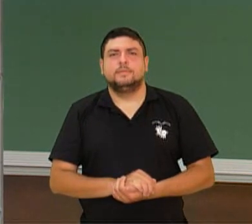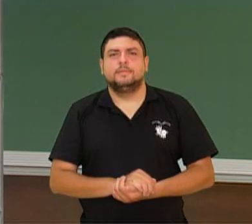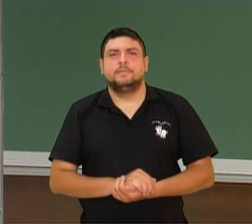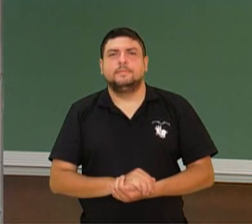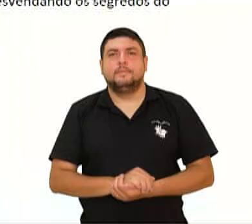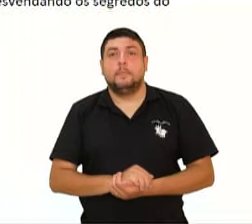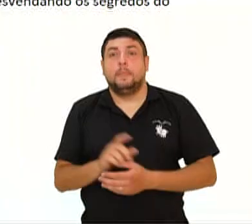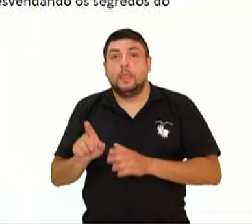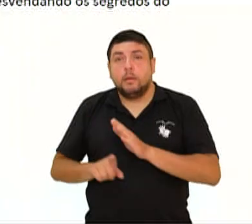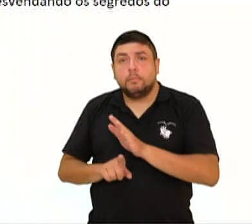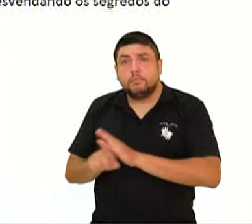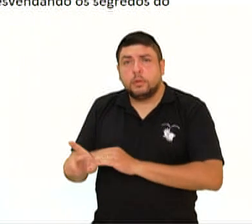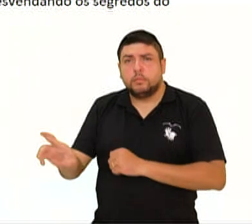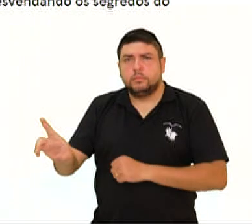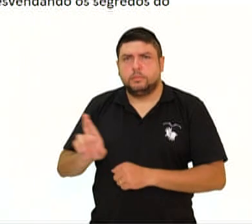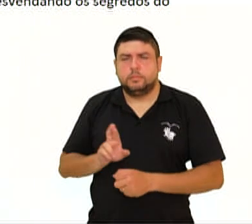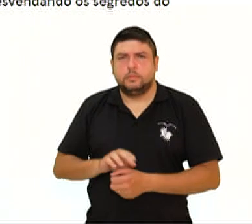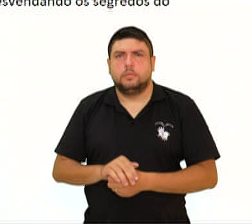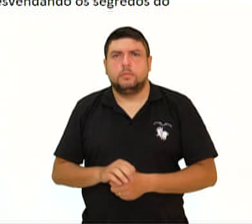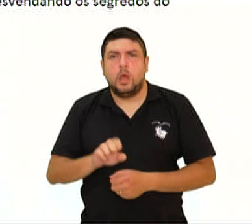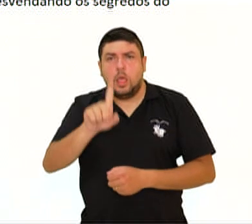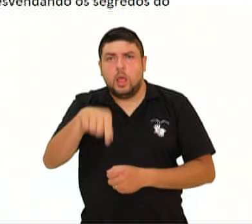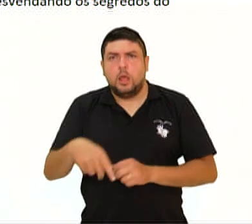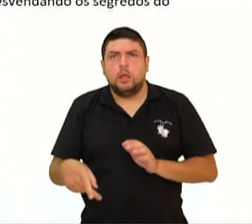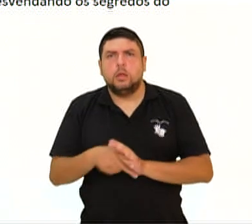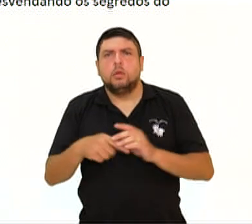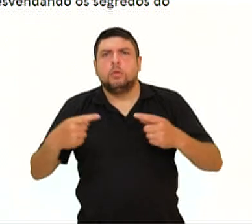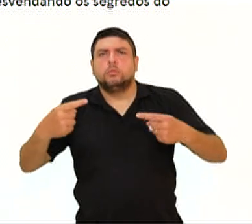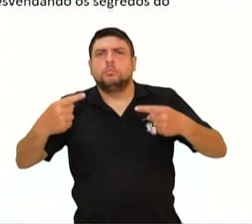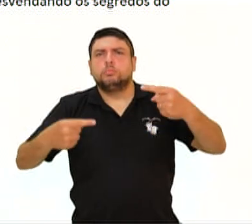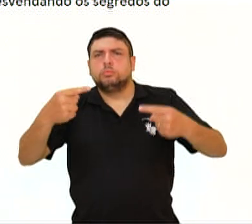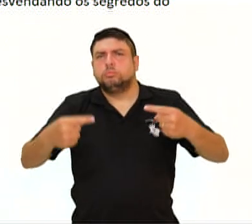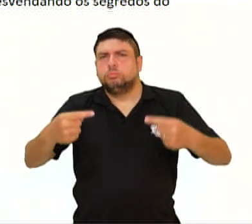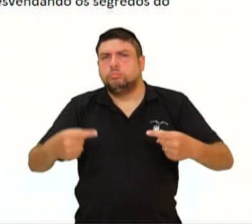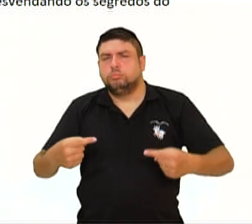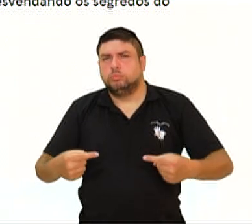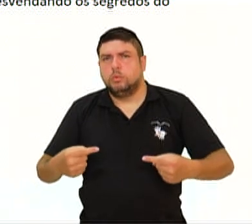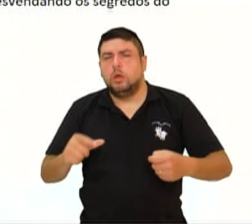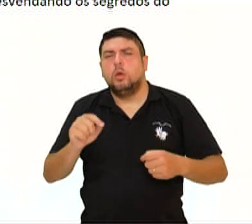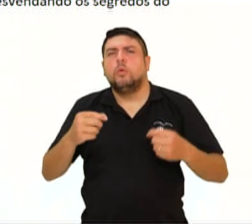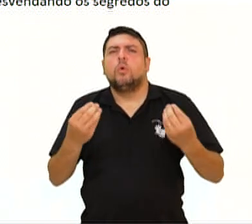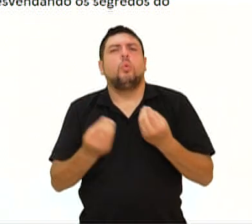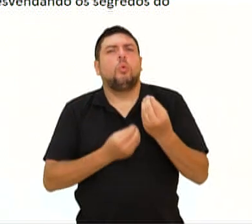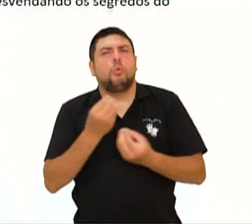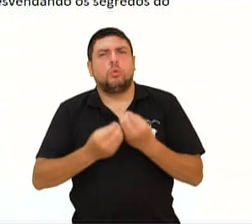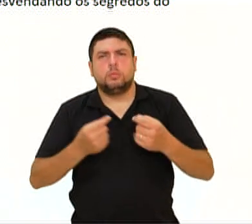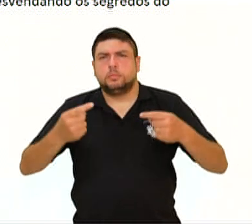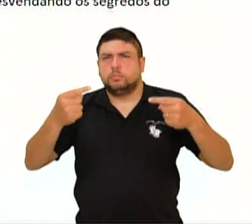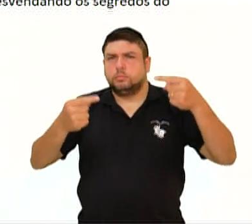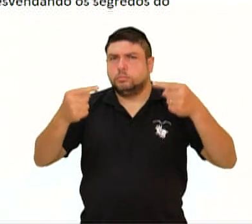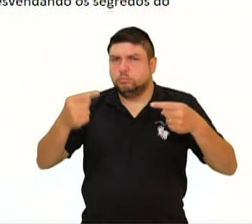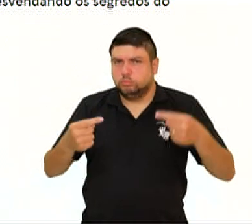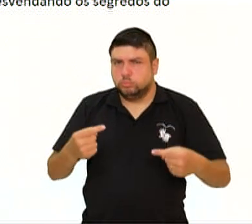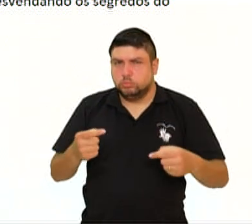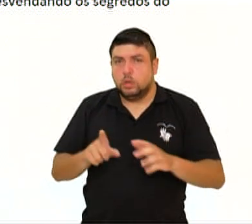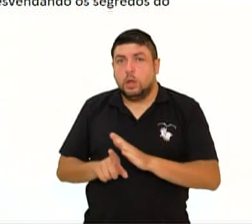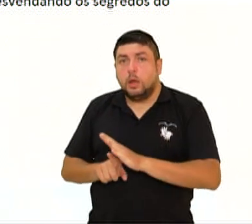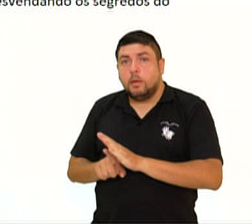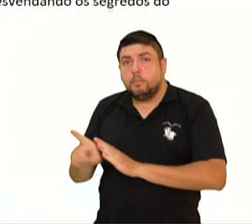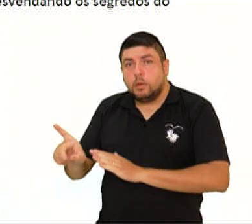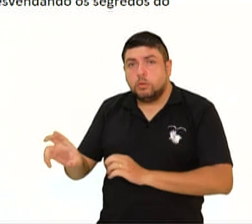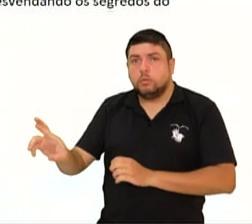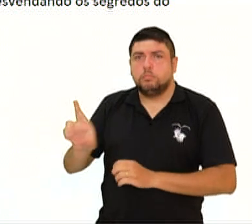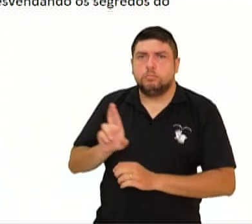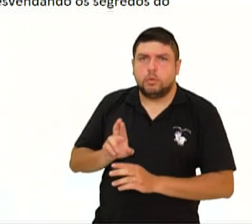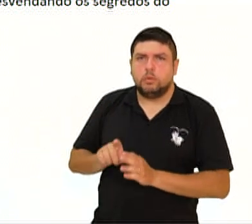Perguntas e respostas. Trata-se do discurso propriamente dito, em que perguntas e respostas são proferidas consoantes